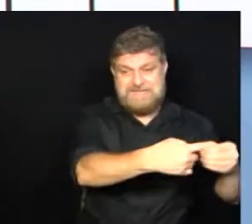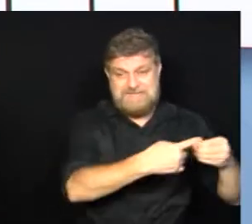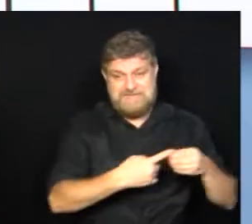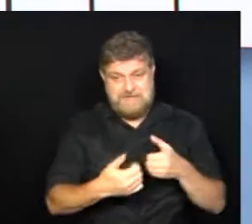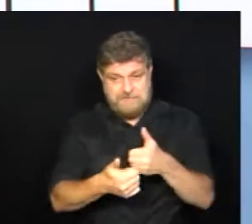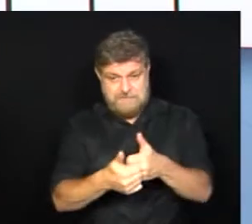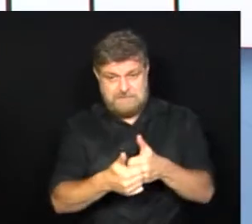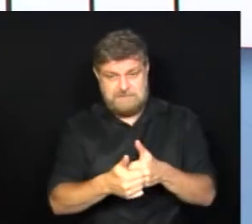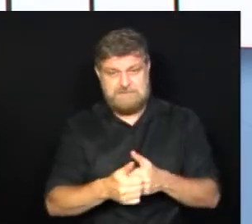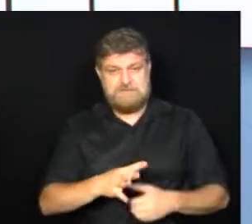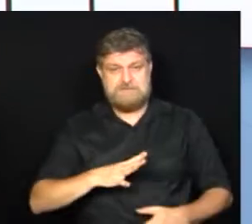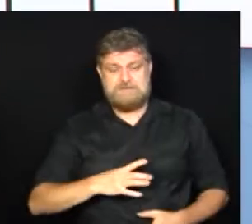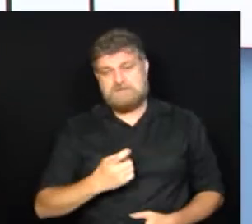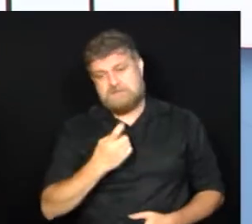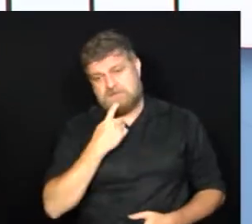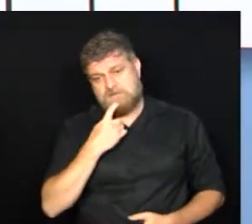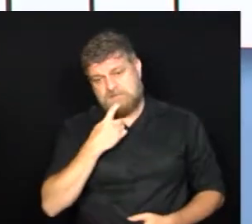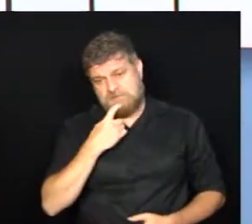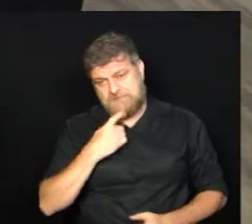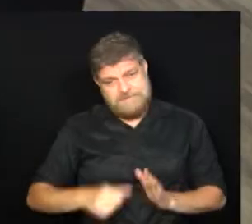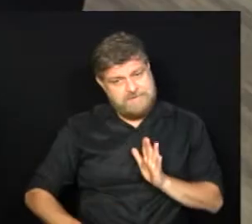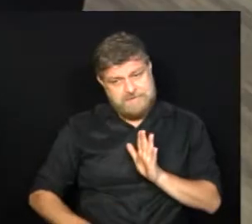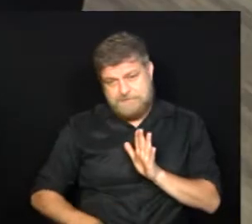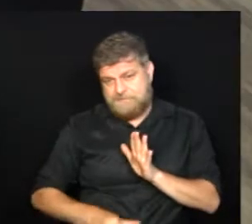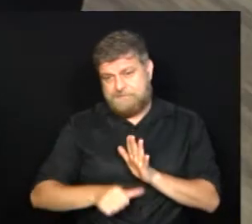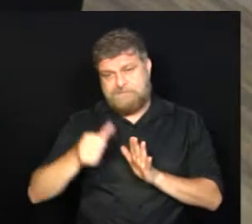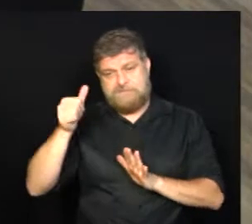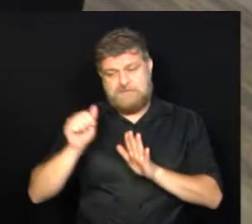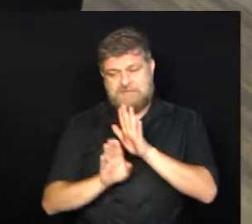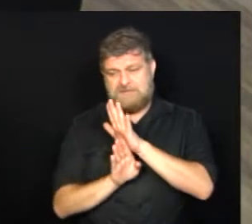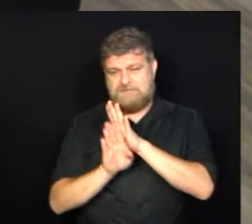Campinas continua aparecendo, claro, no topo, com